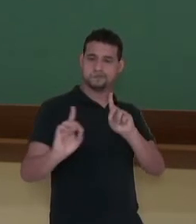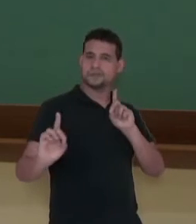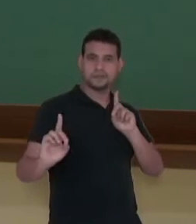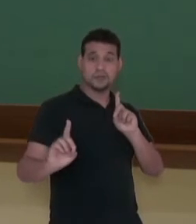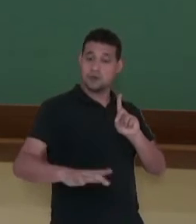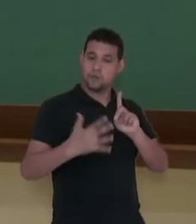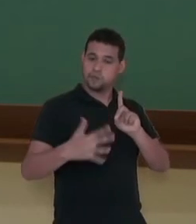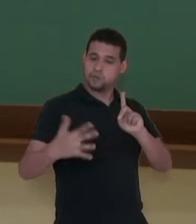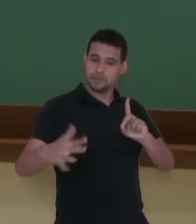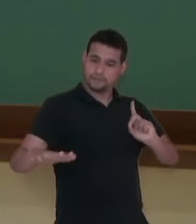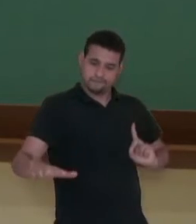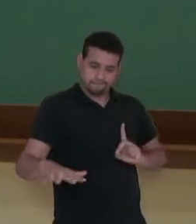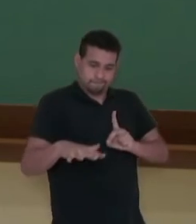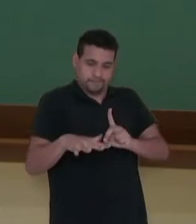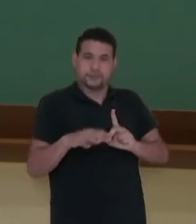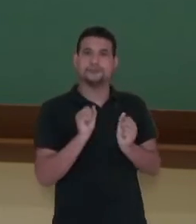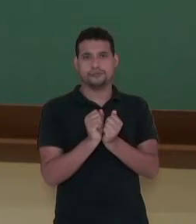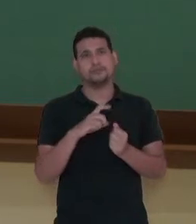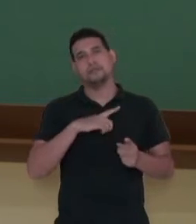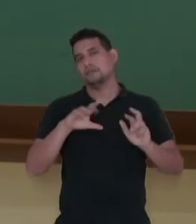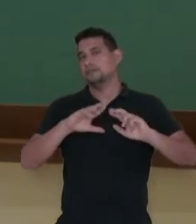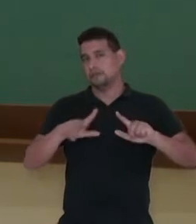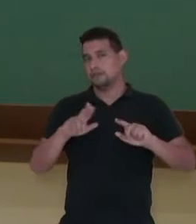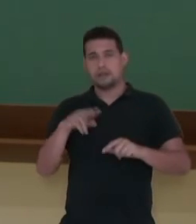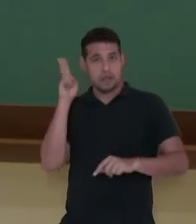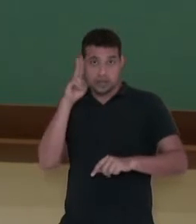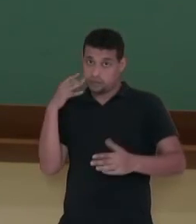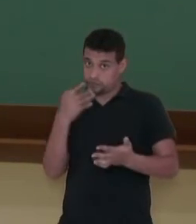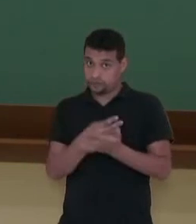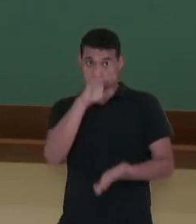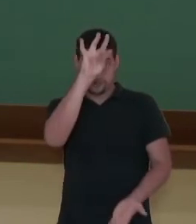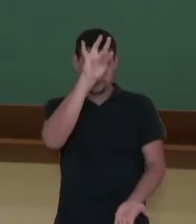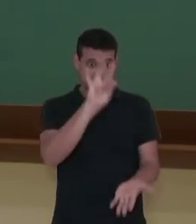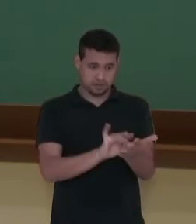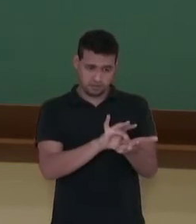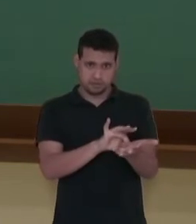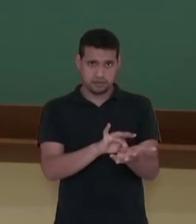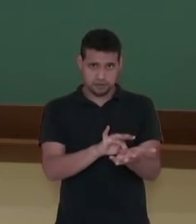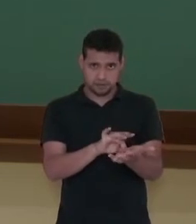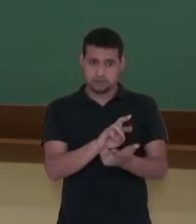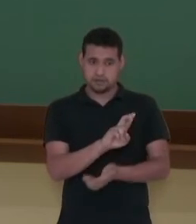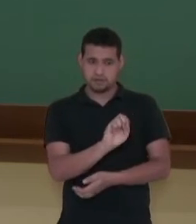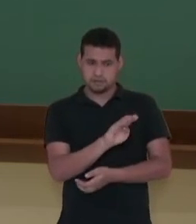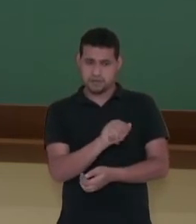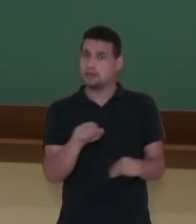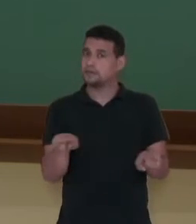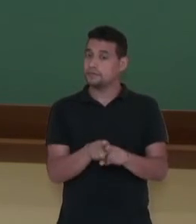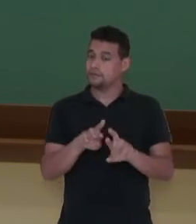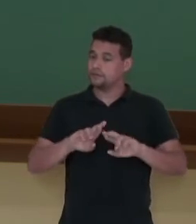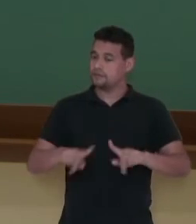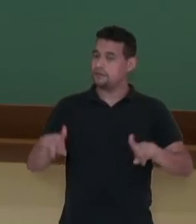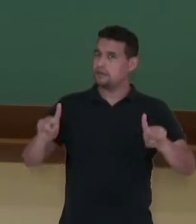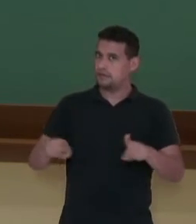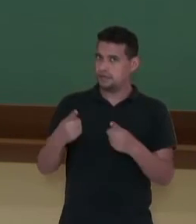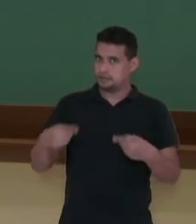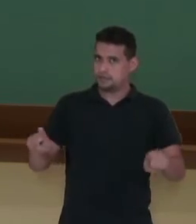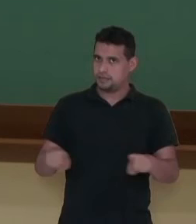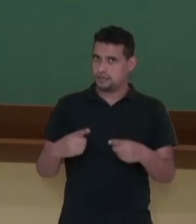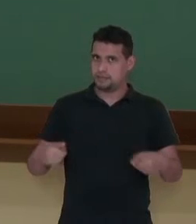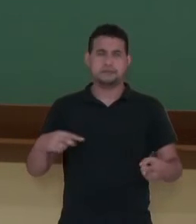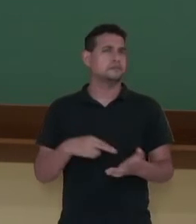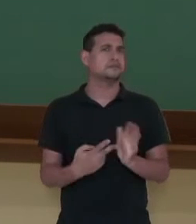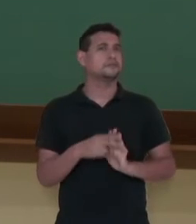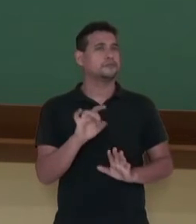aí que existem algumas diferenças entre a história verdadeira de Rebeca e a música, né? Ela é